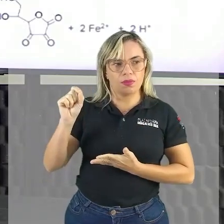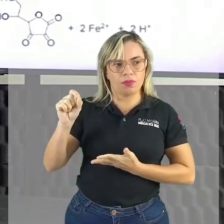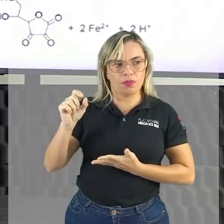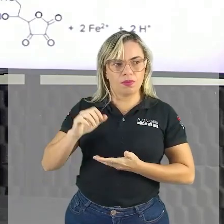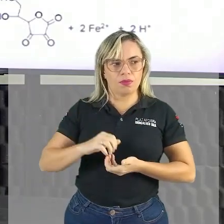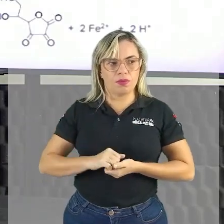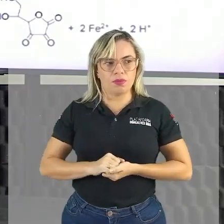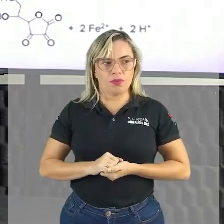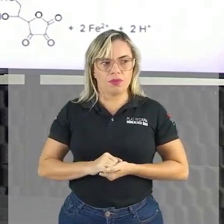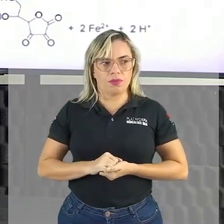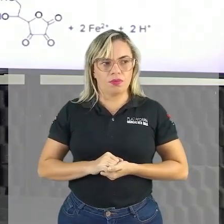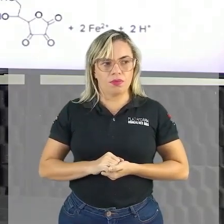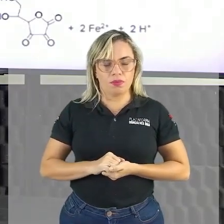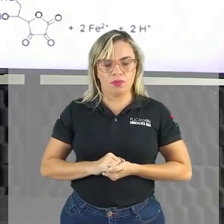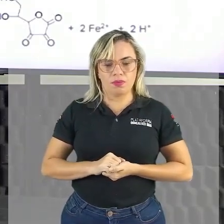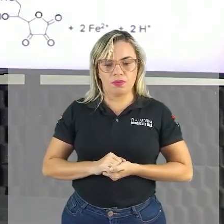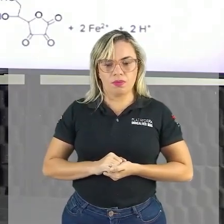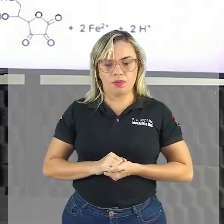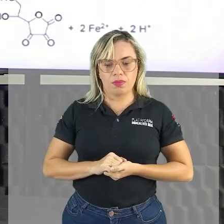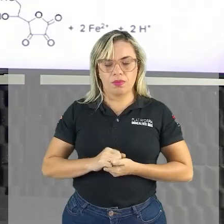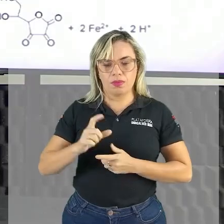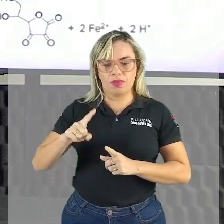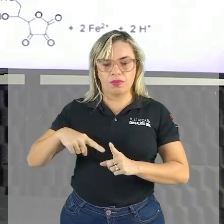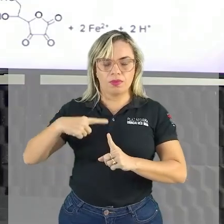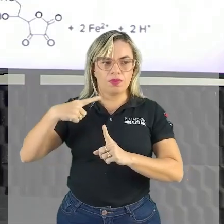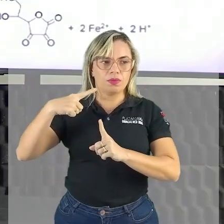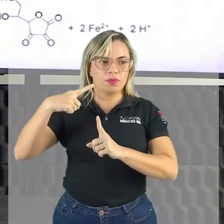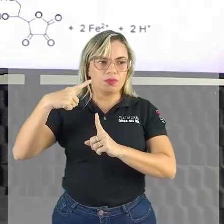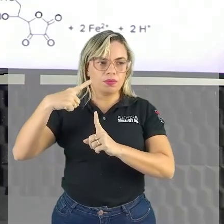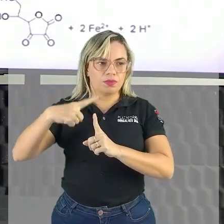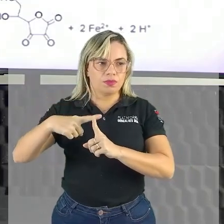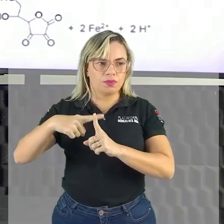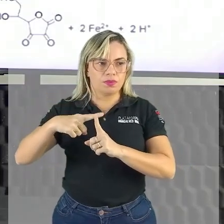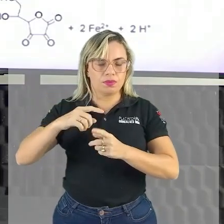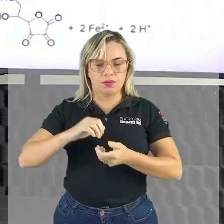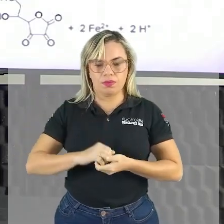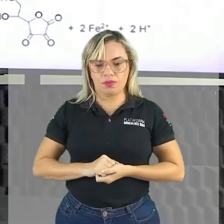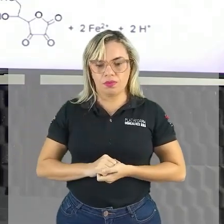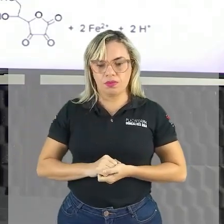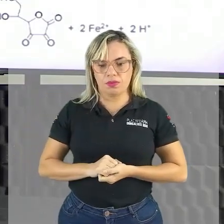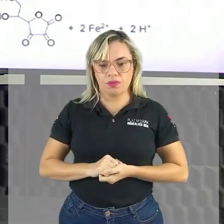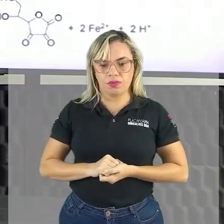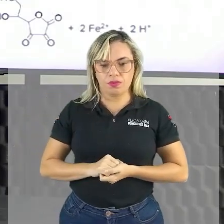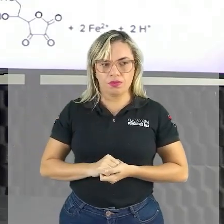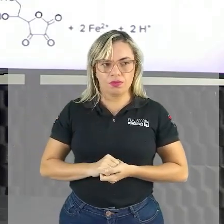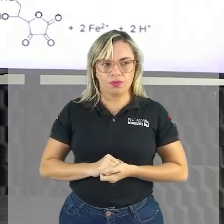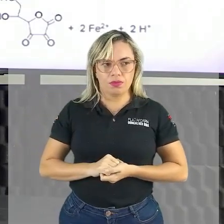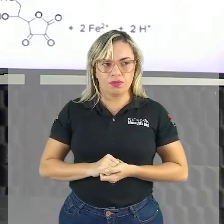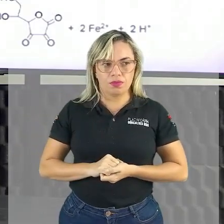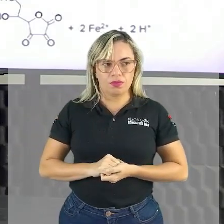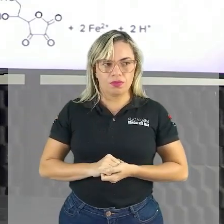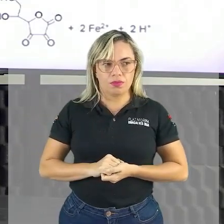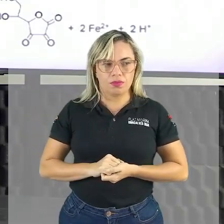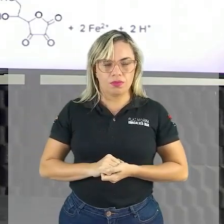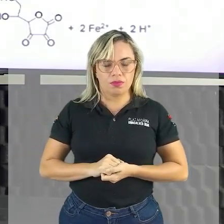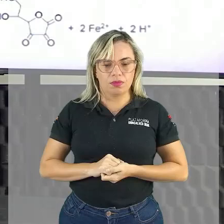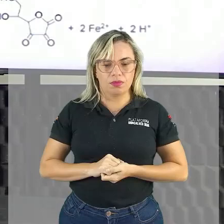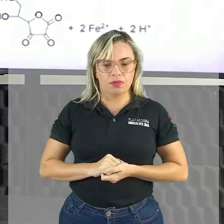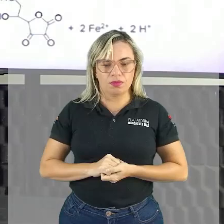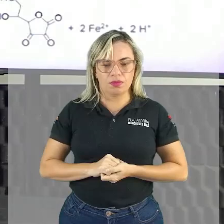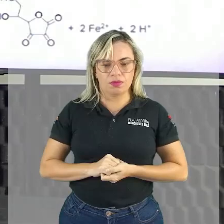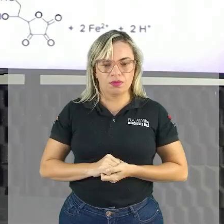para 3, ela está aumentando. Se ela está aumentando, que é 2, né? 3 para